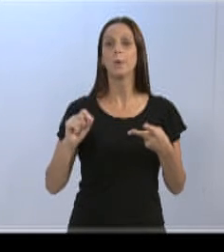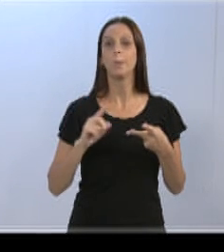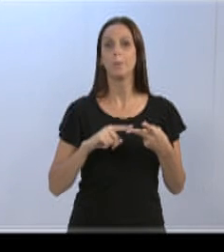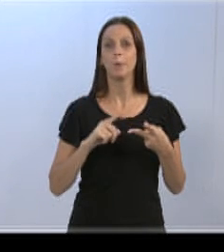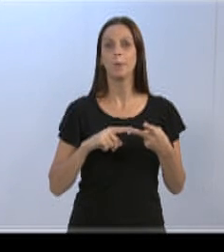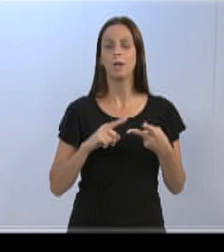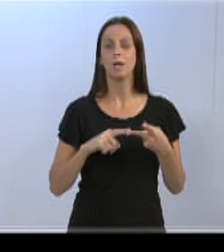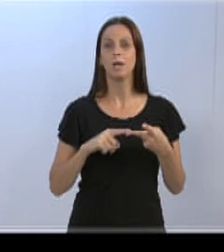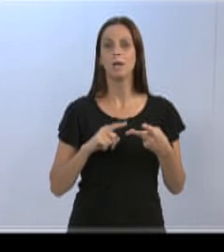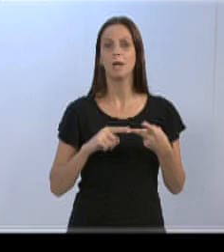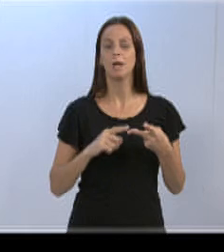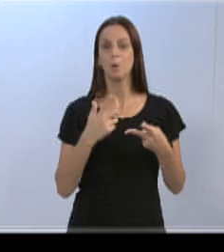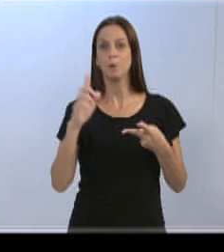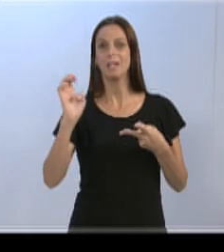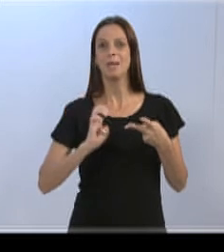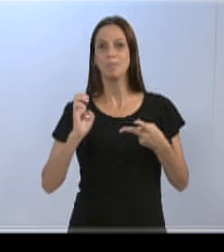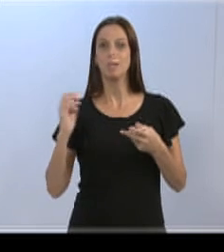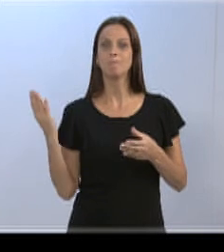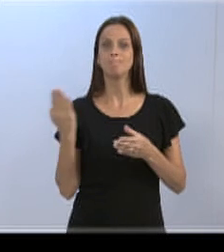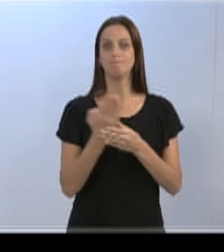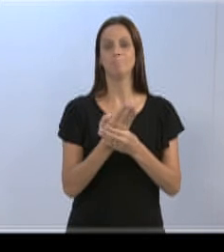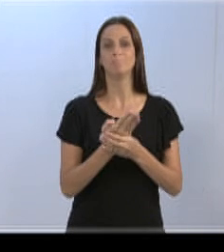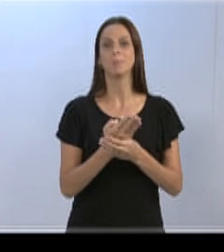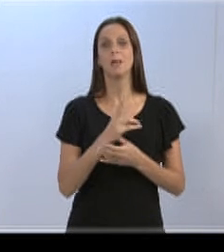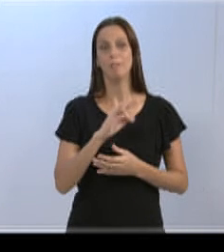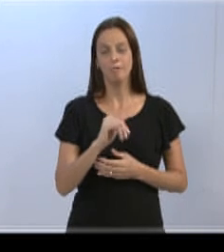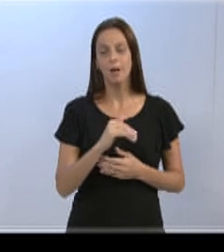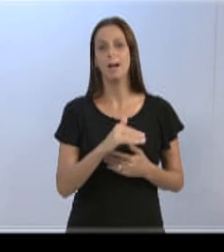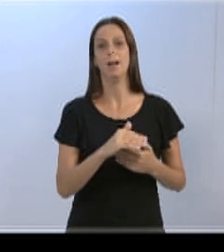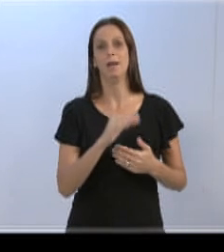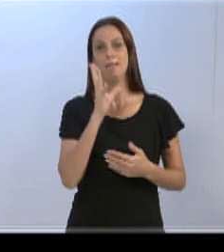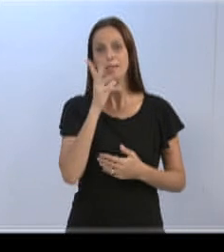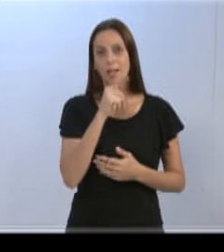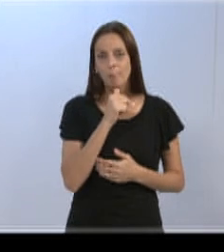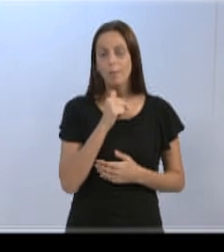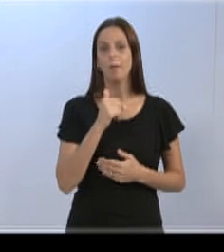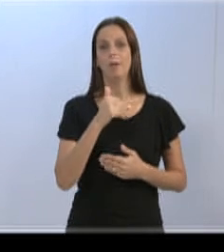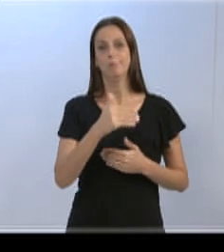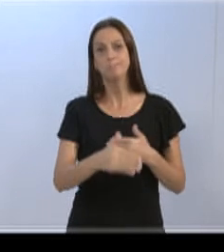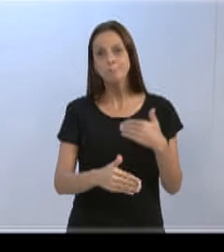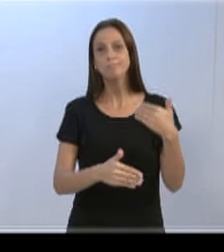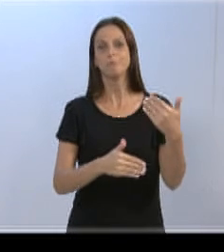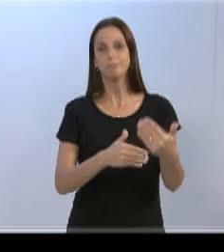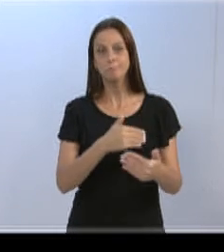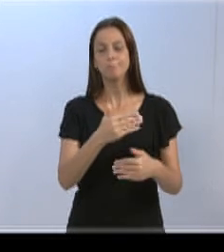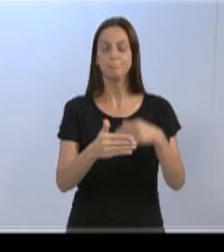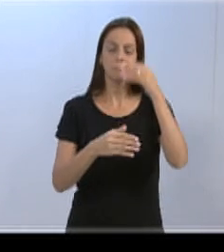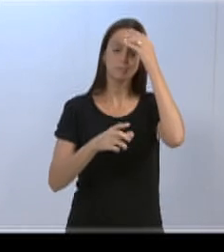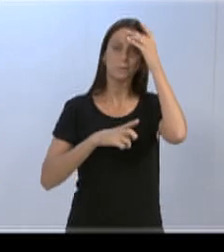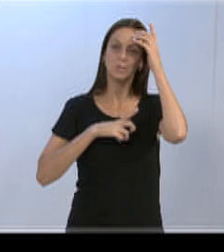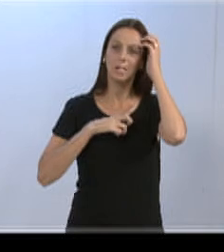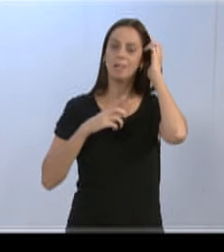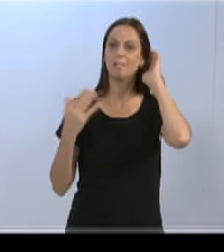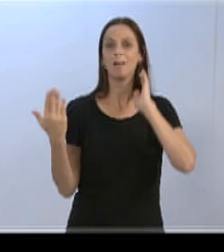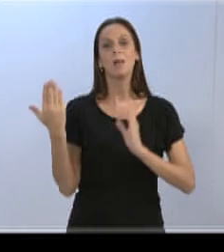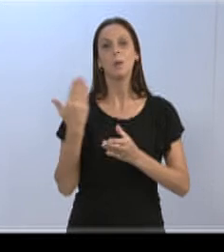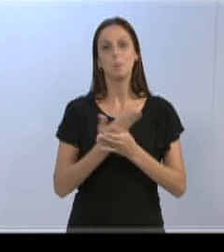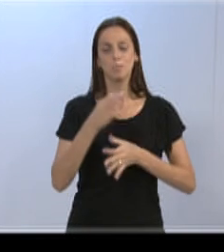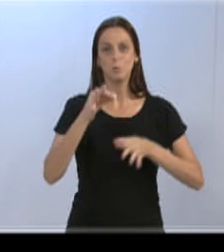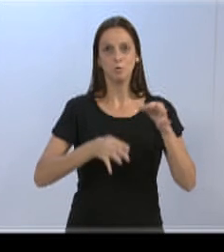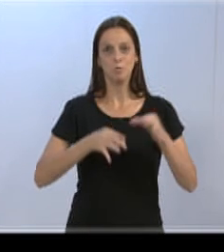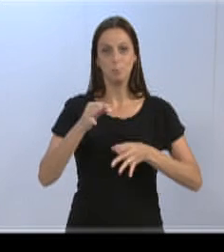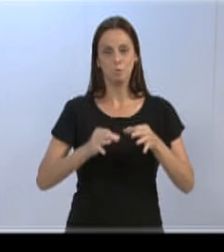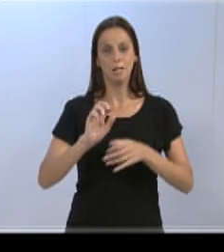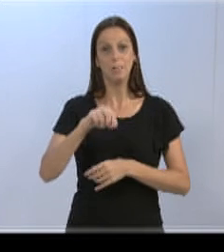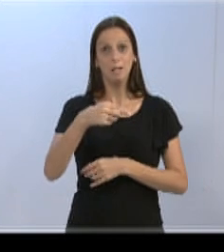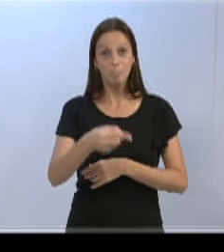receber, de que a outra empresa acabou entrando com recurso, então vai ter aí um período de recurso jurídico e, após isso, então, da